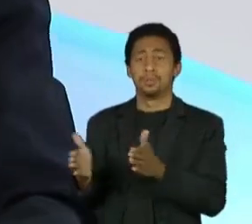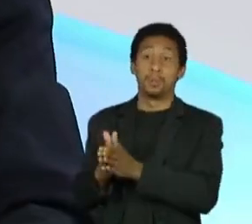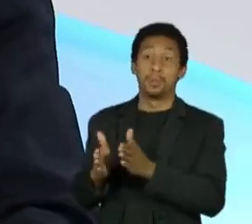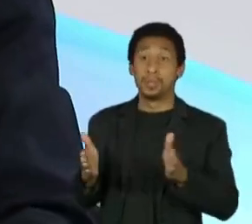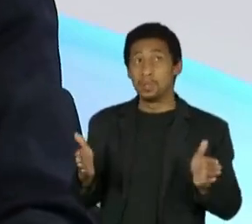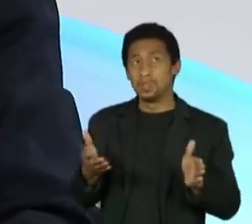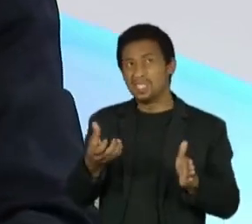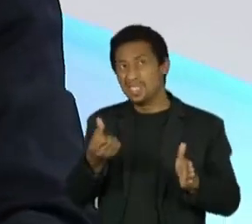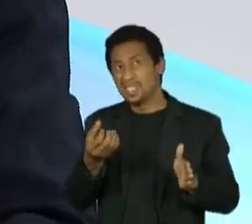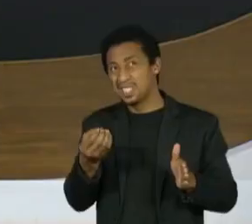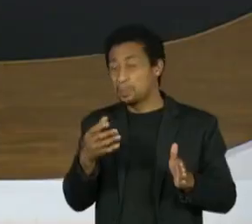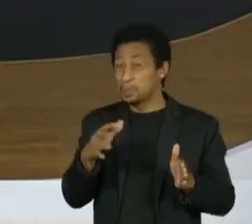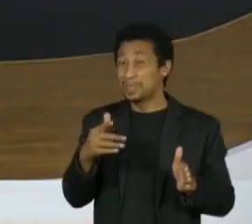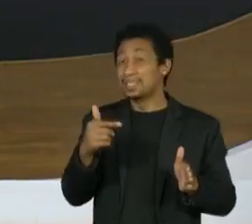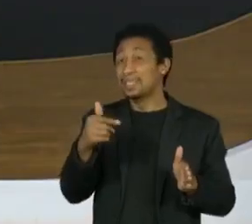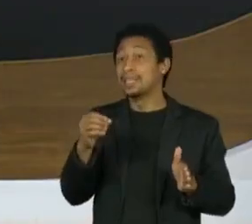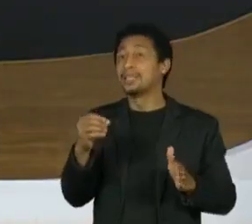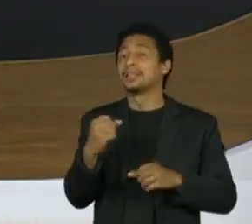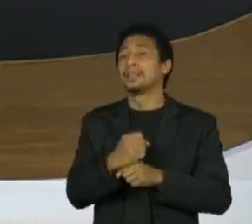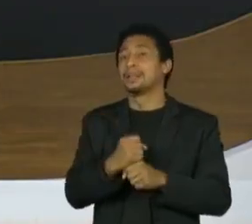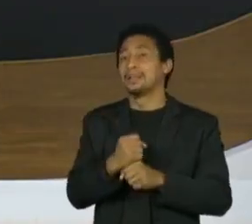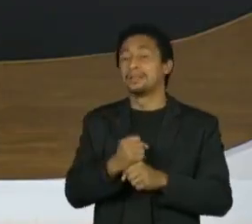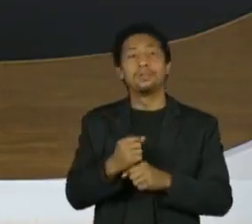60 70 anos